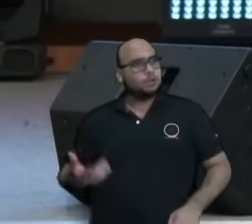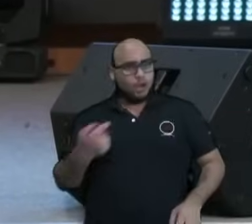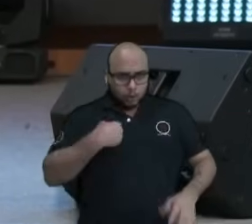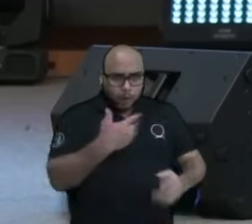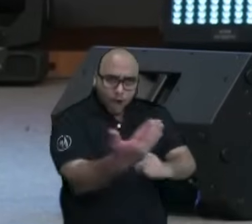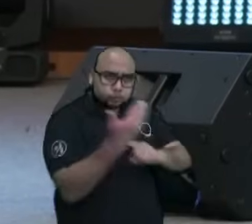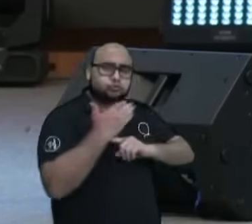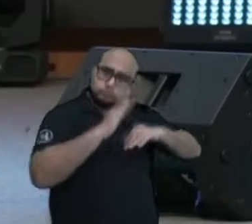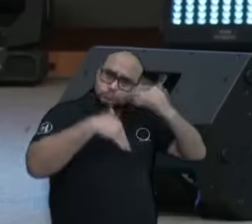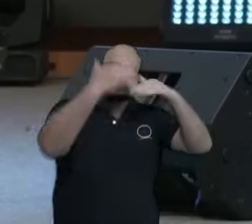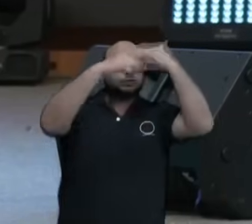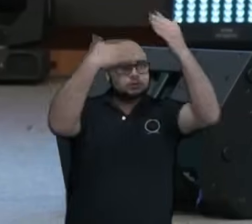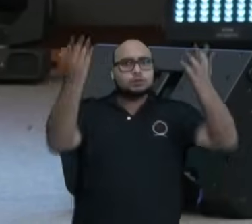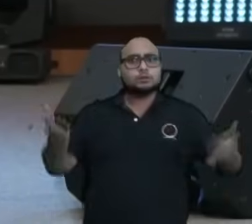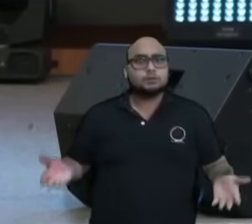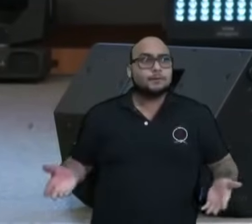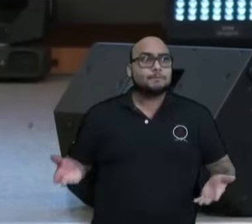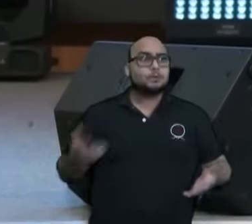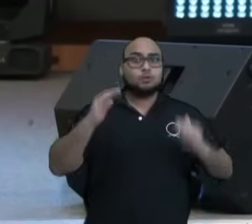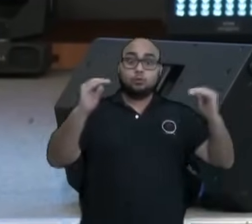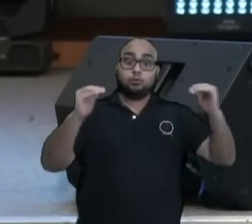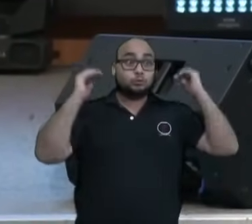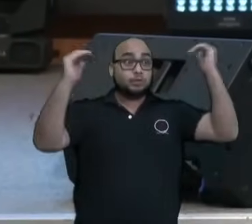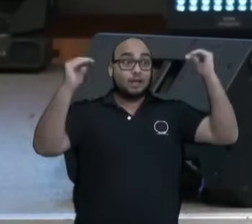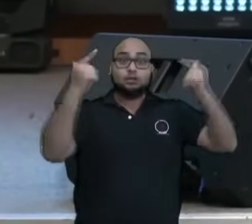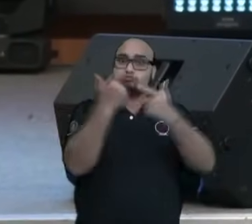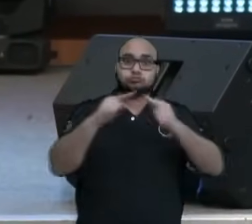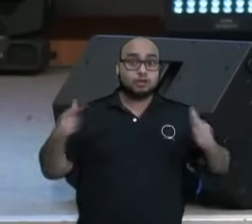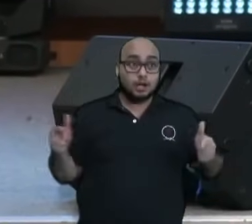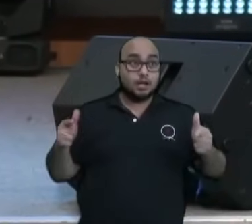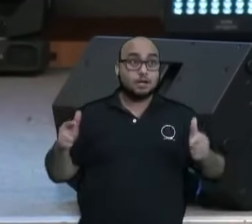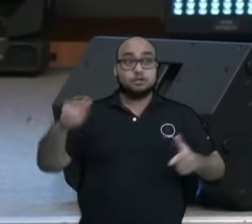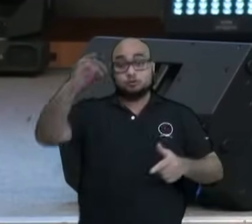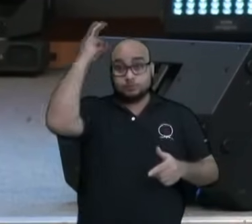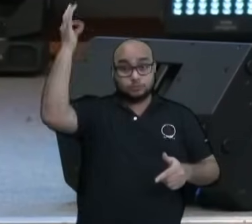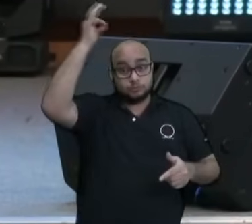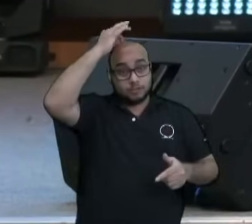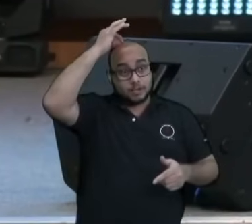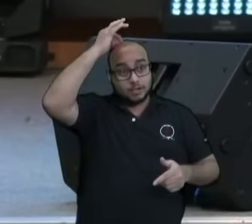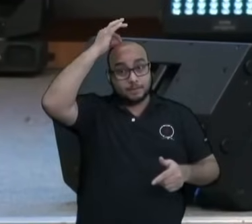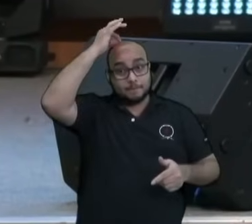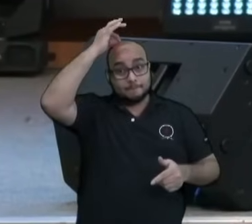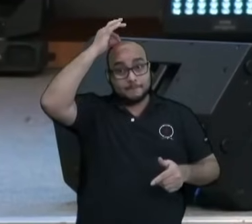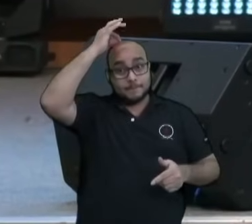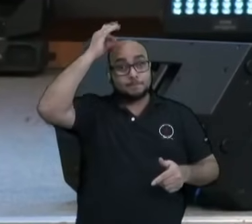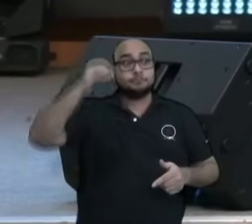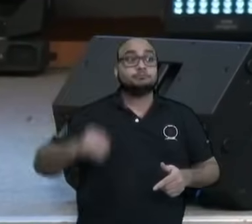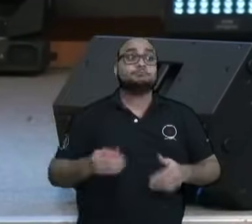não tem autoridade espíritual para dirigir Sua